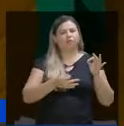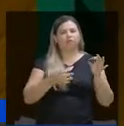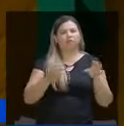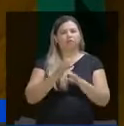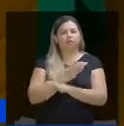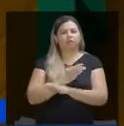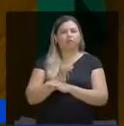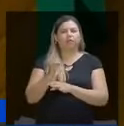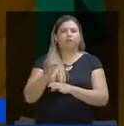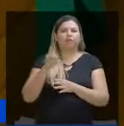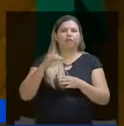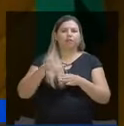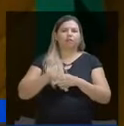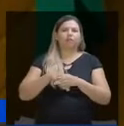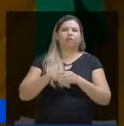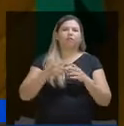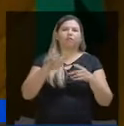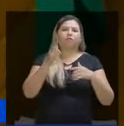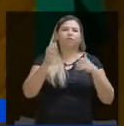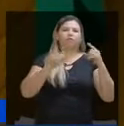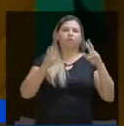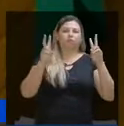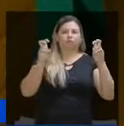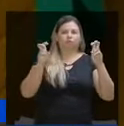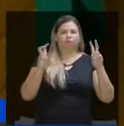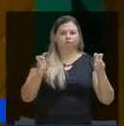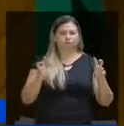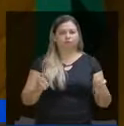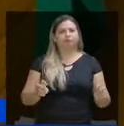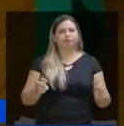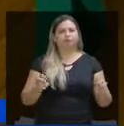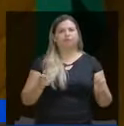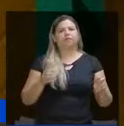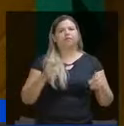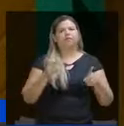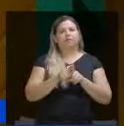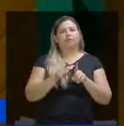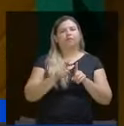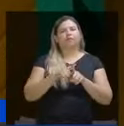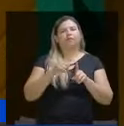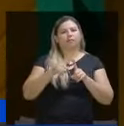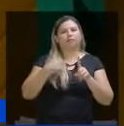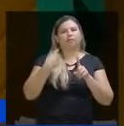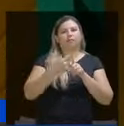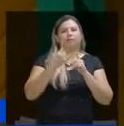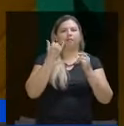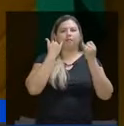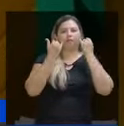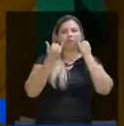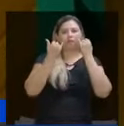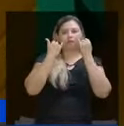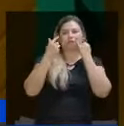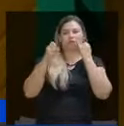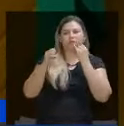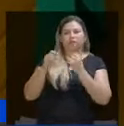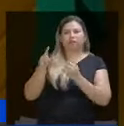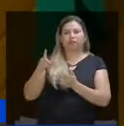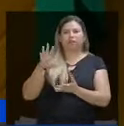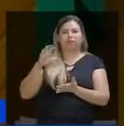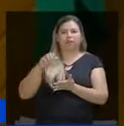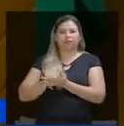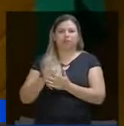ela, entre outros temas, ela abrange informações sobre a inexistência de multas aplicadas e de apresentação